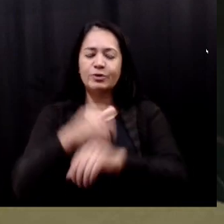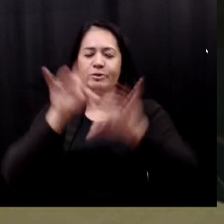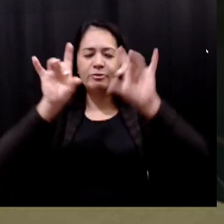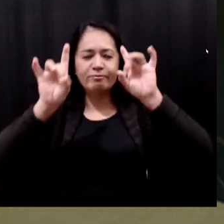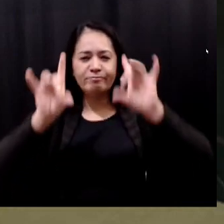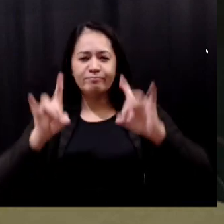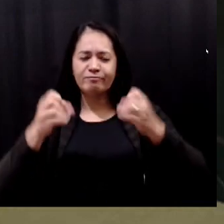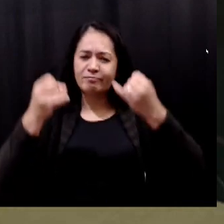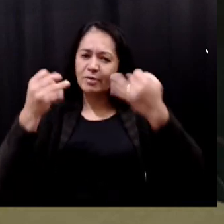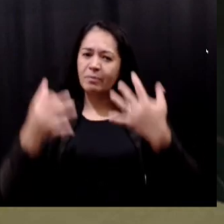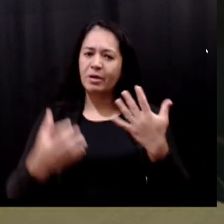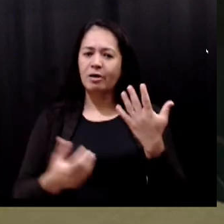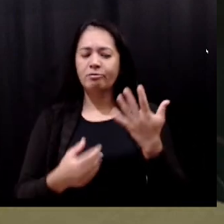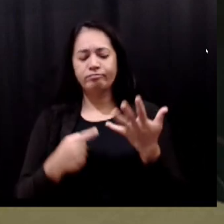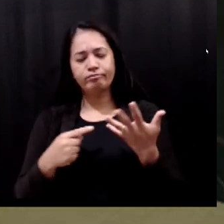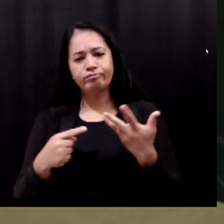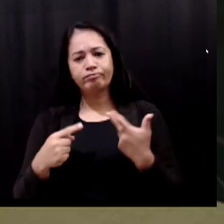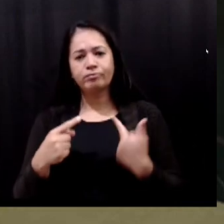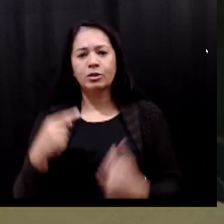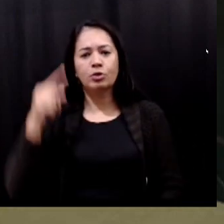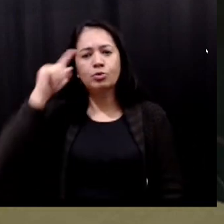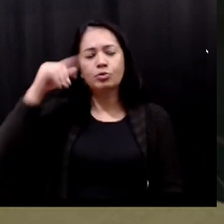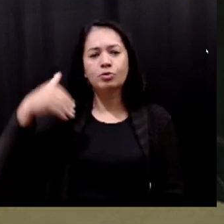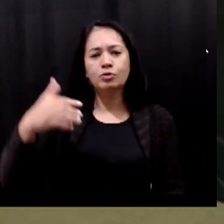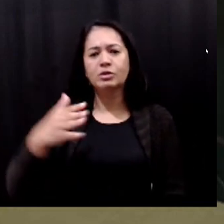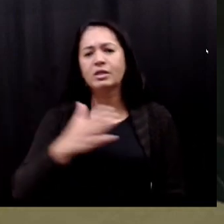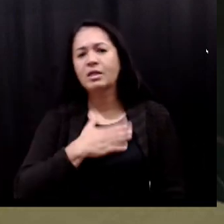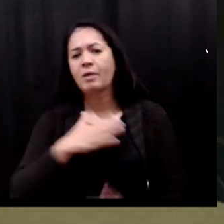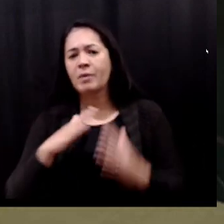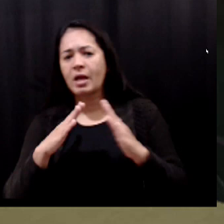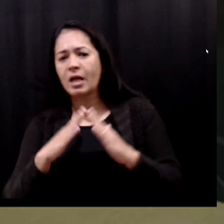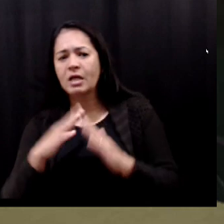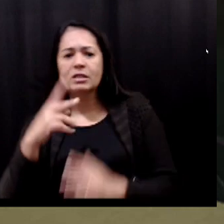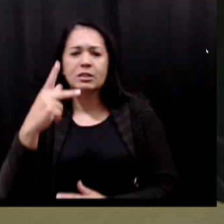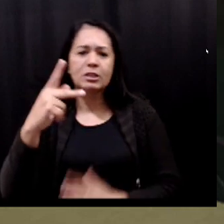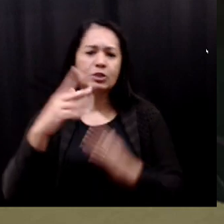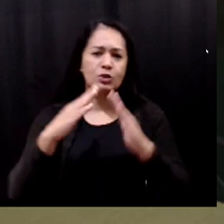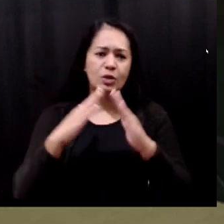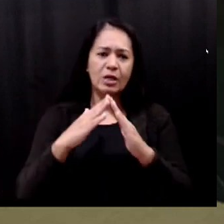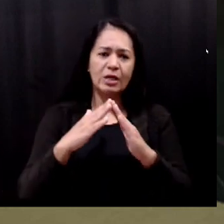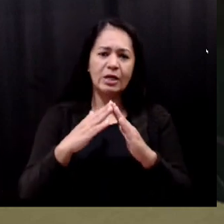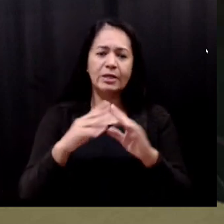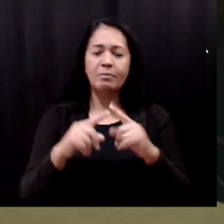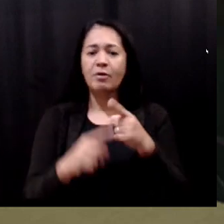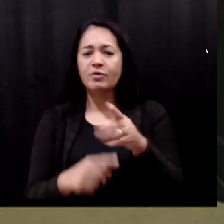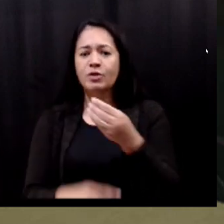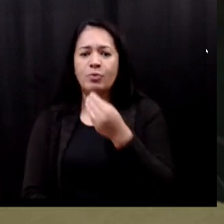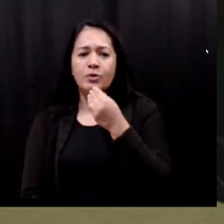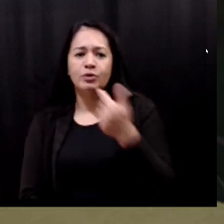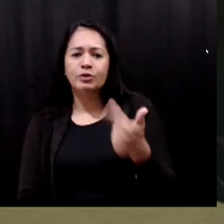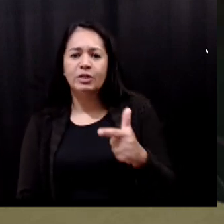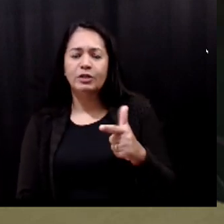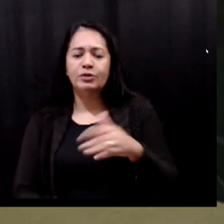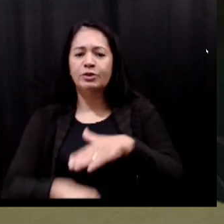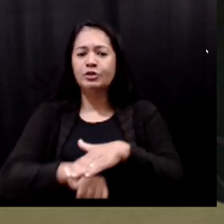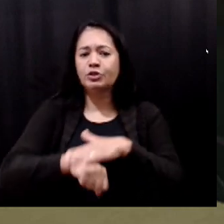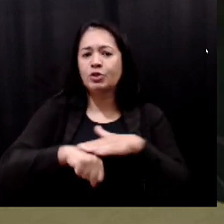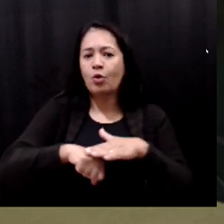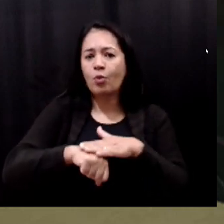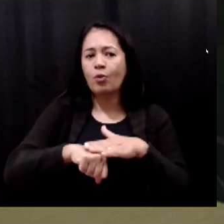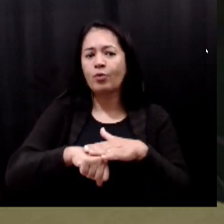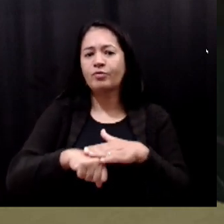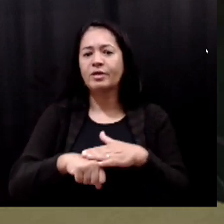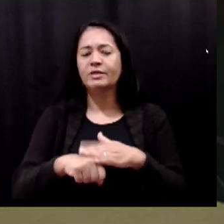acontecem no nosso dia a dia, às vezes na minha casa, na sua casa, e aí você não tem oportunidade de conversar, de abordar